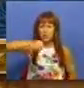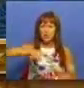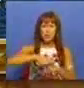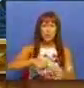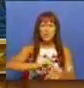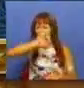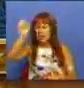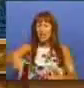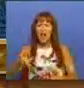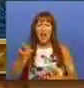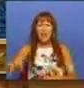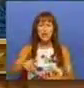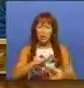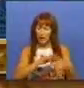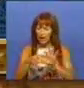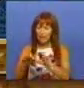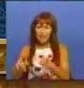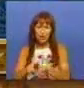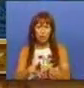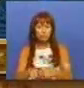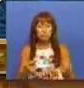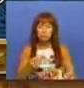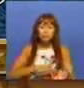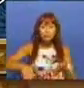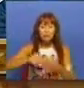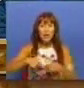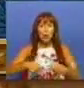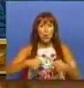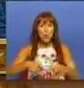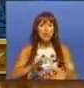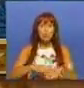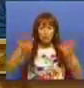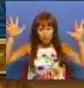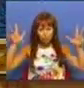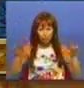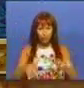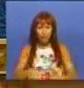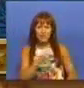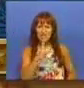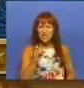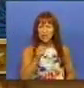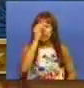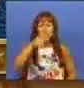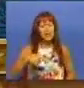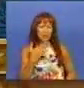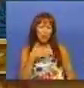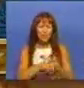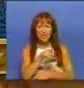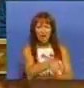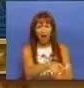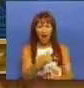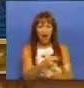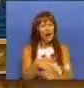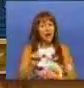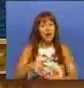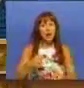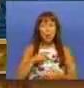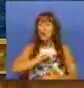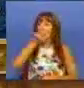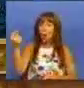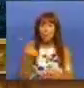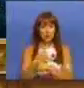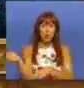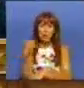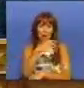para o lixo. Esta cadeia introduziu um custo e com isso reduziu 60% da sua utilização. E ninguém deixou de levar as